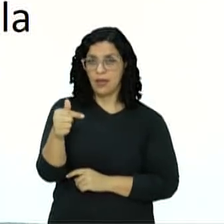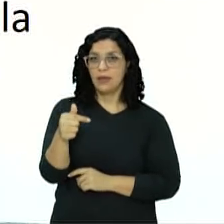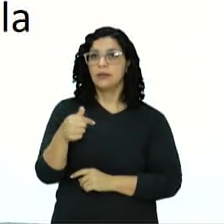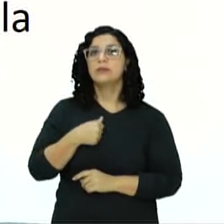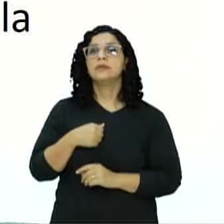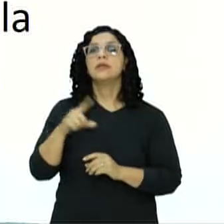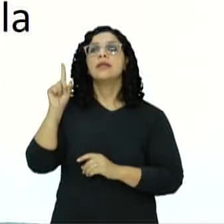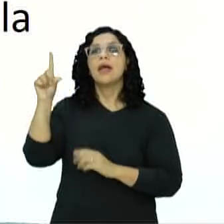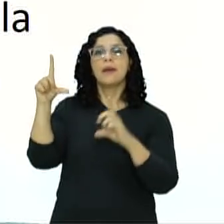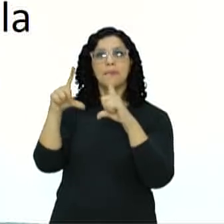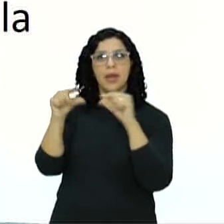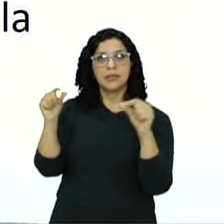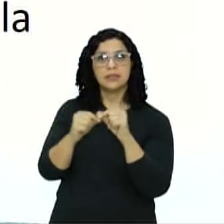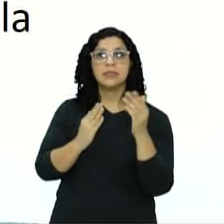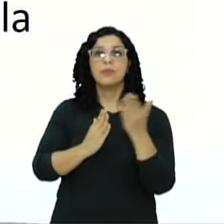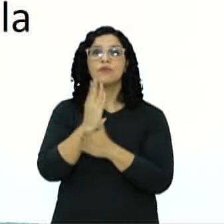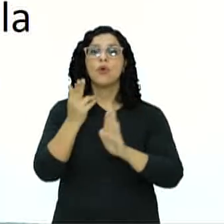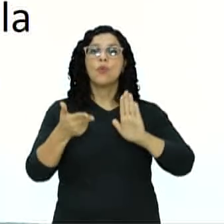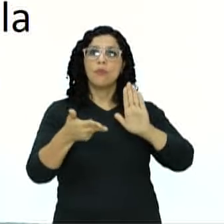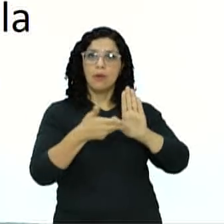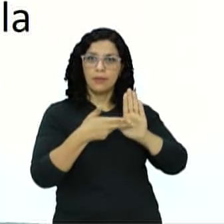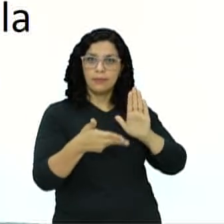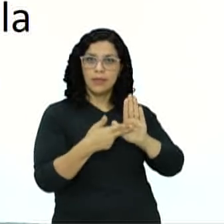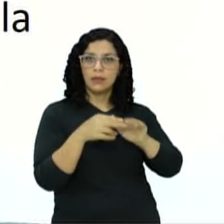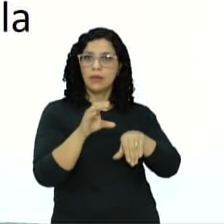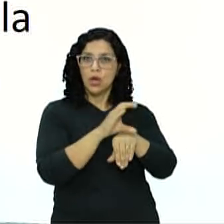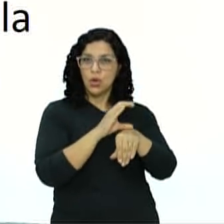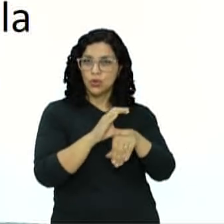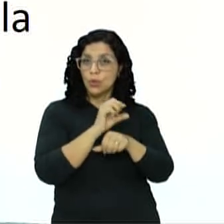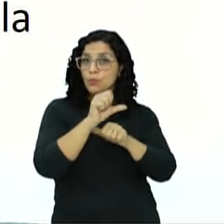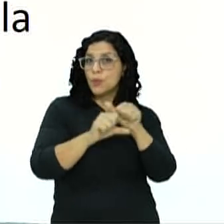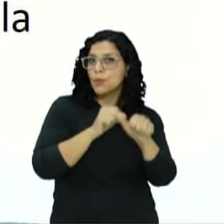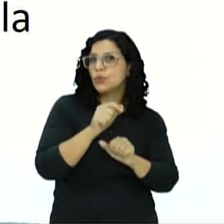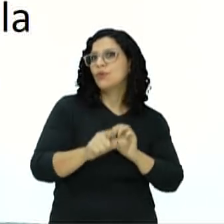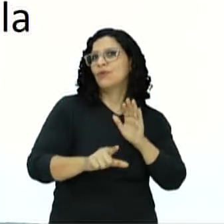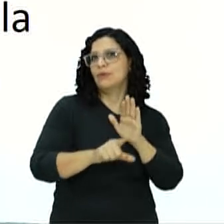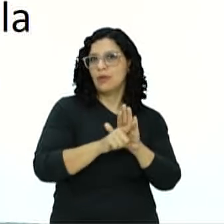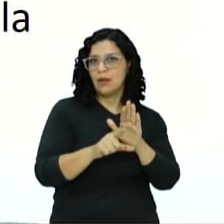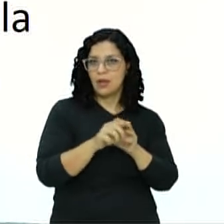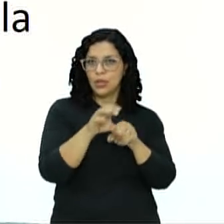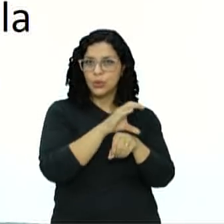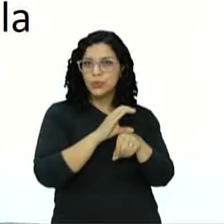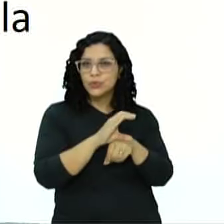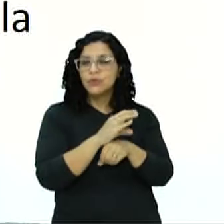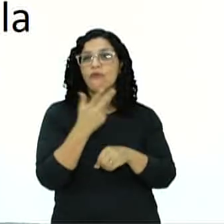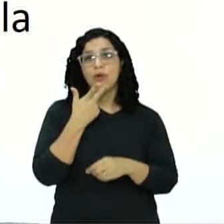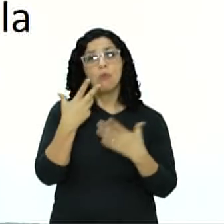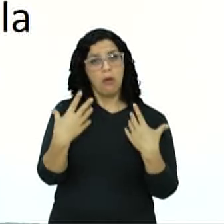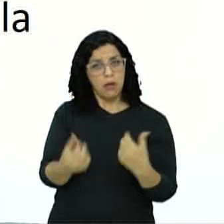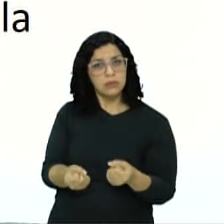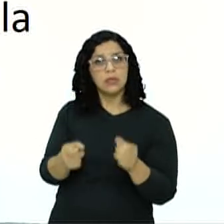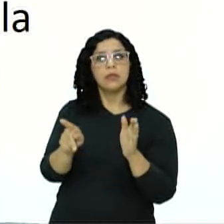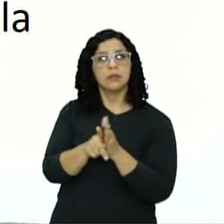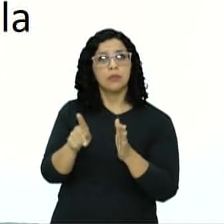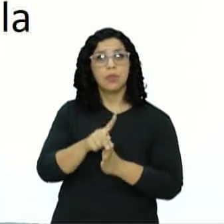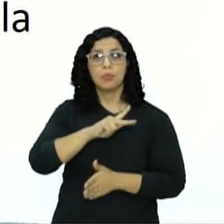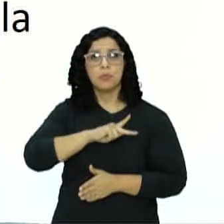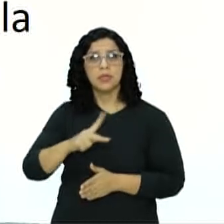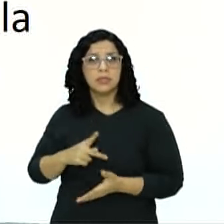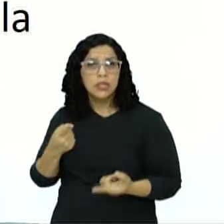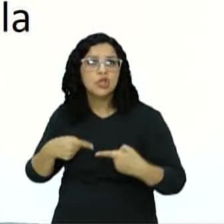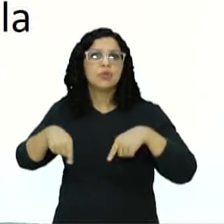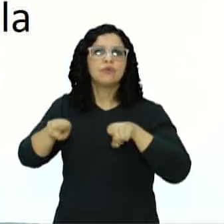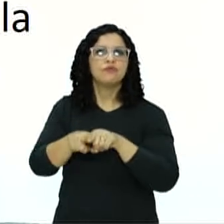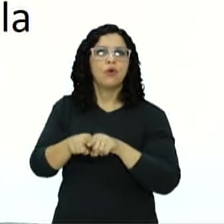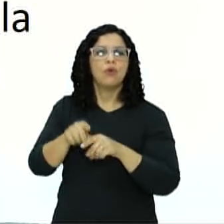o Congresso aprovou uma emenda constitucional, uma mudança na Constituição, que autorizava a